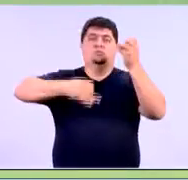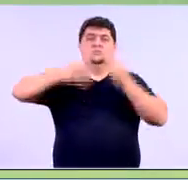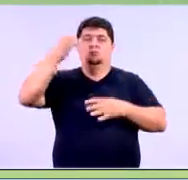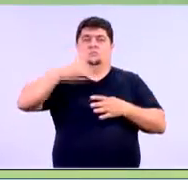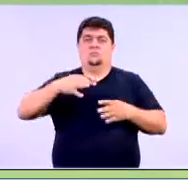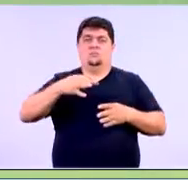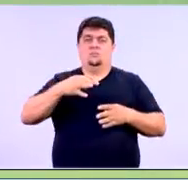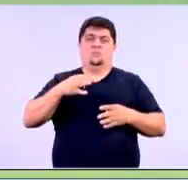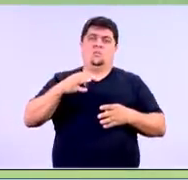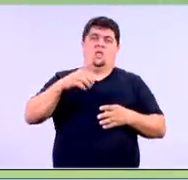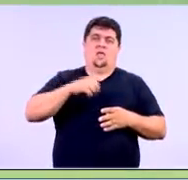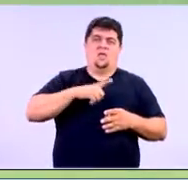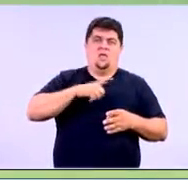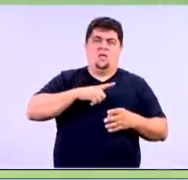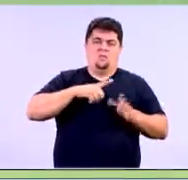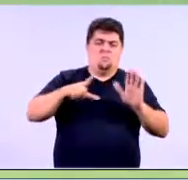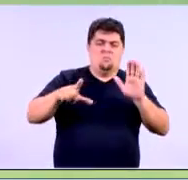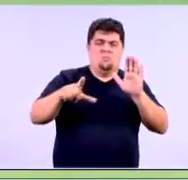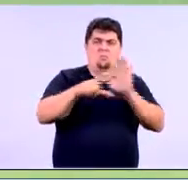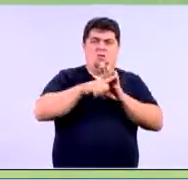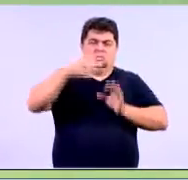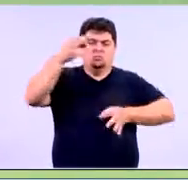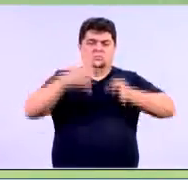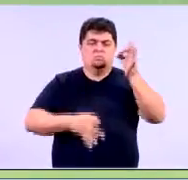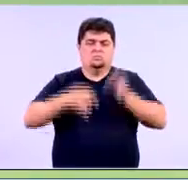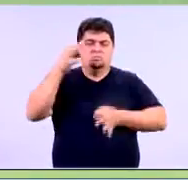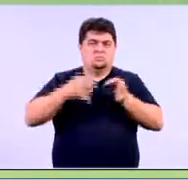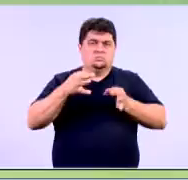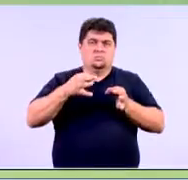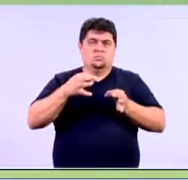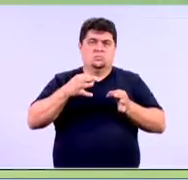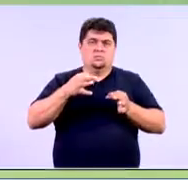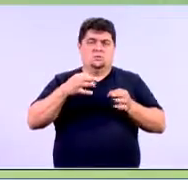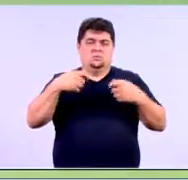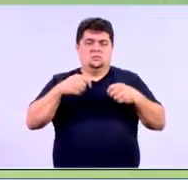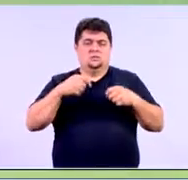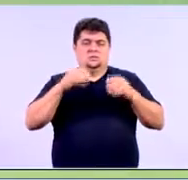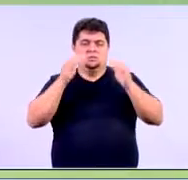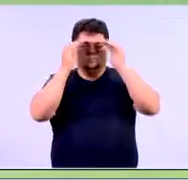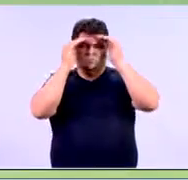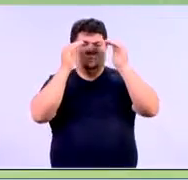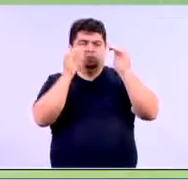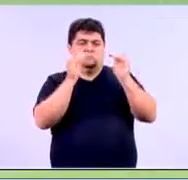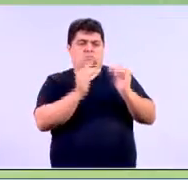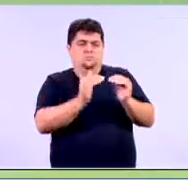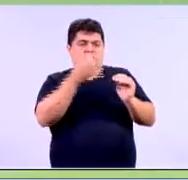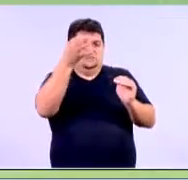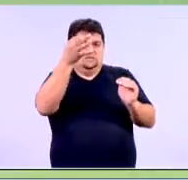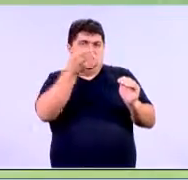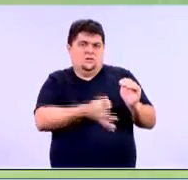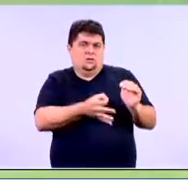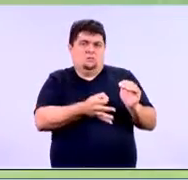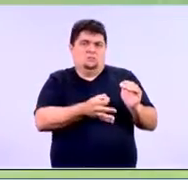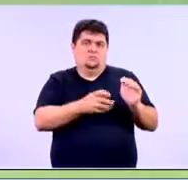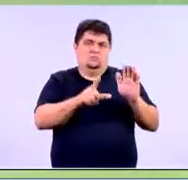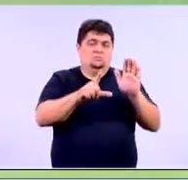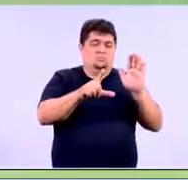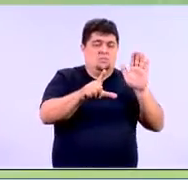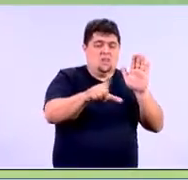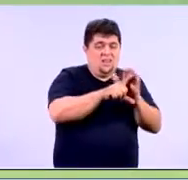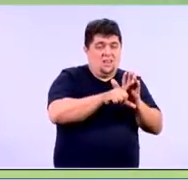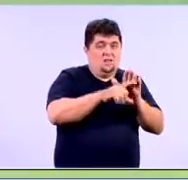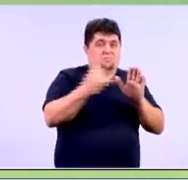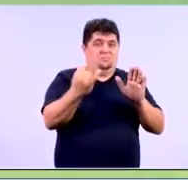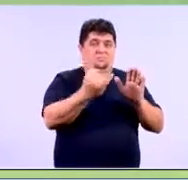é facultado ao Poder Executivo, atendidas as condições e aos limites estabelecidos em lei,